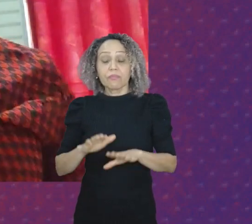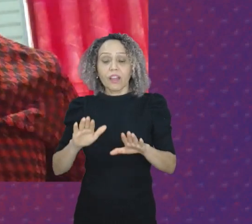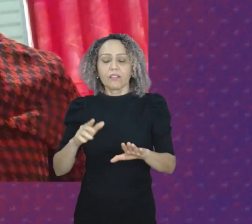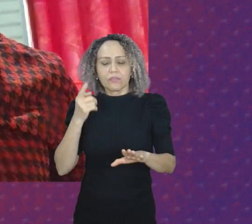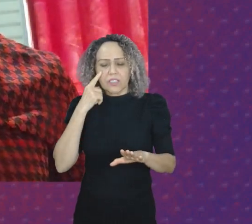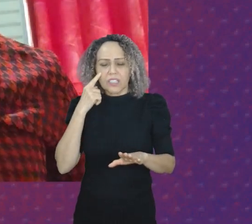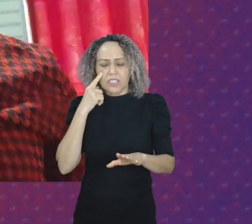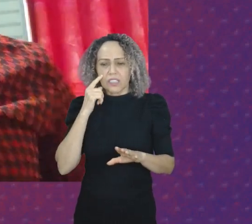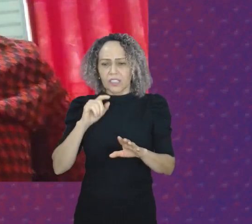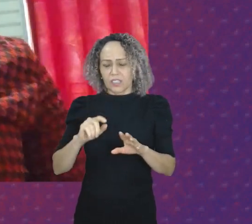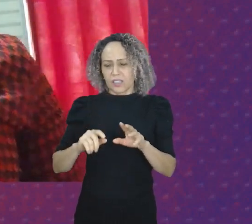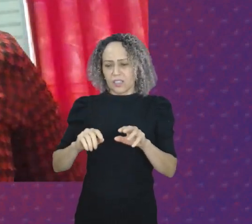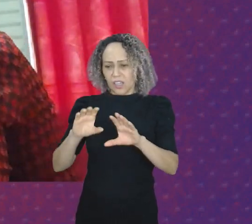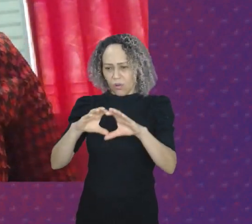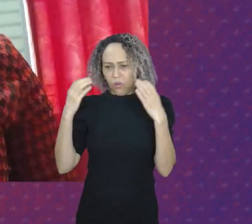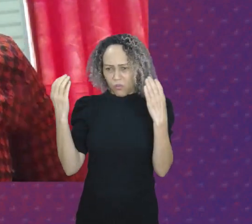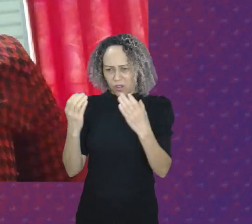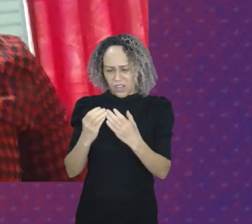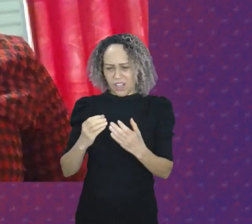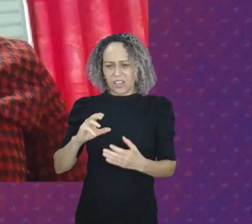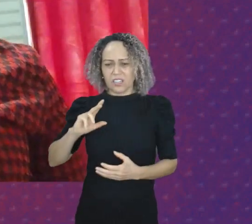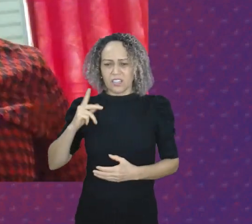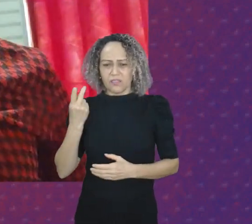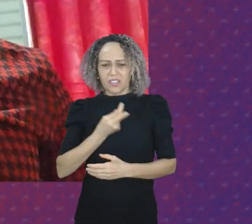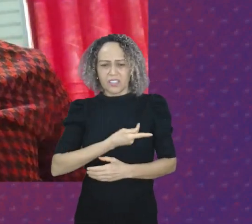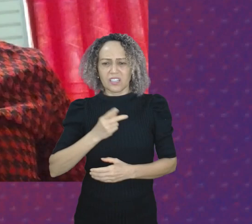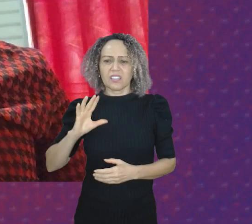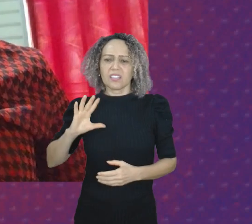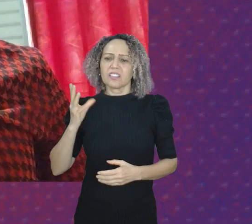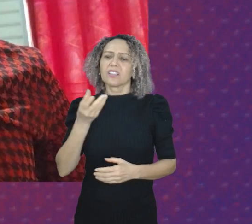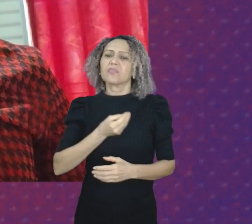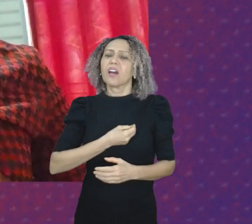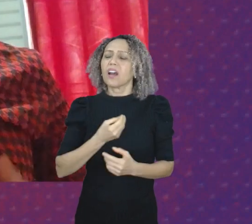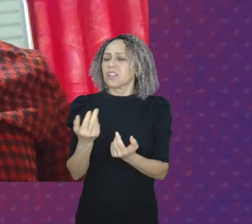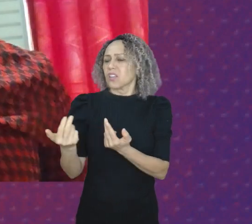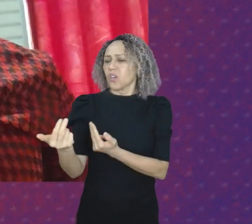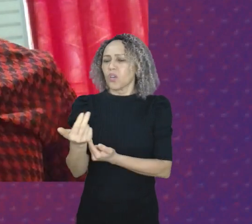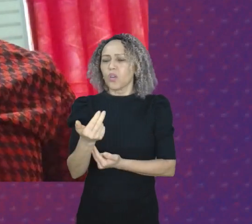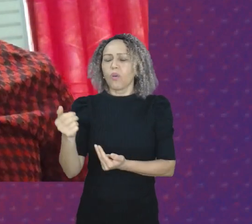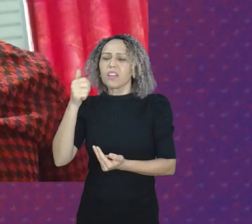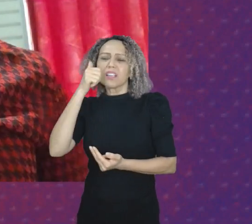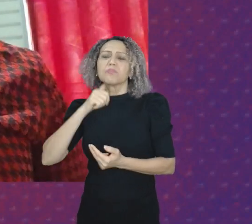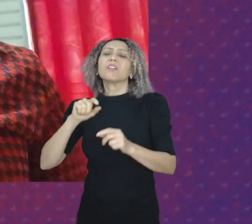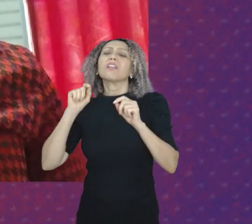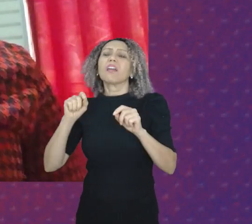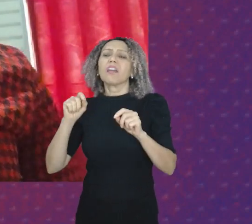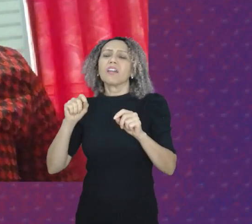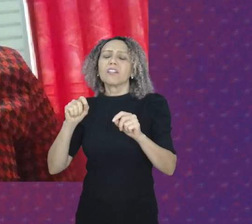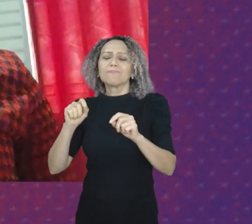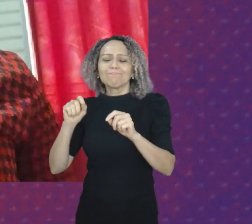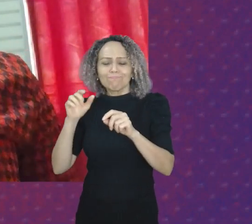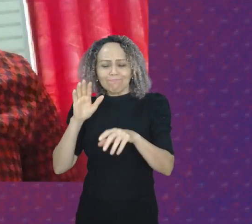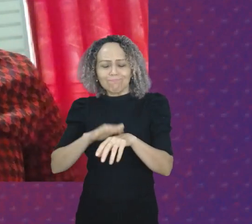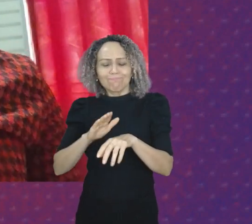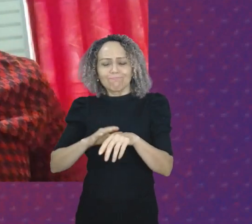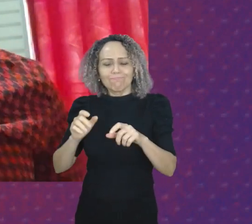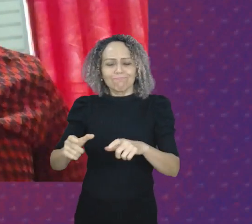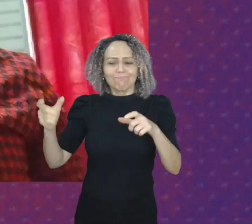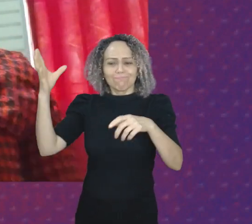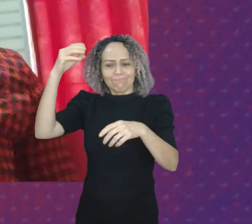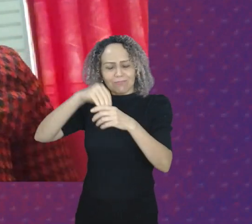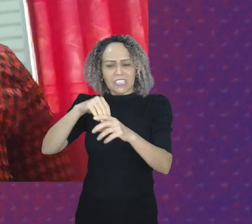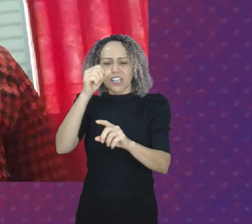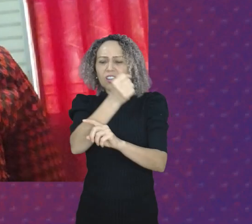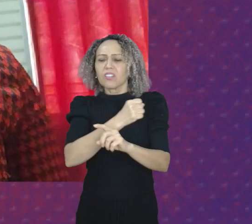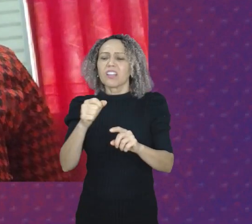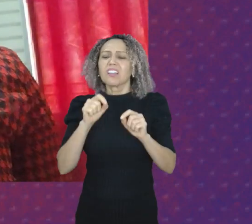travestis e transexuais, assim como as mulheres, são o segmento da sociedade que mais sofrem na pele